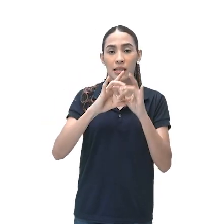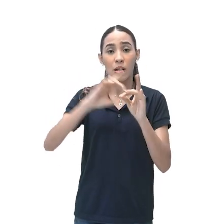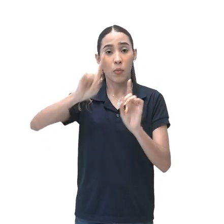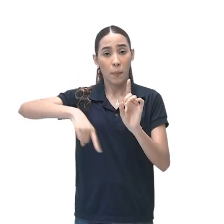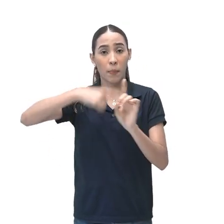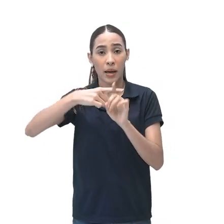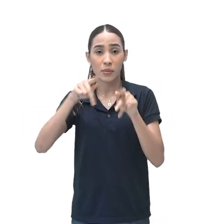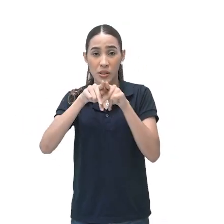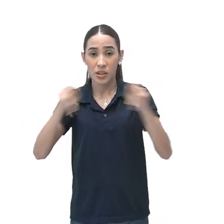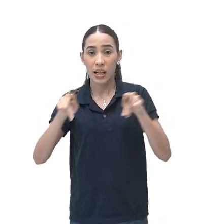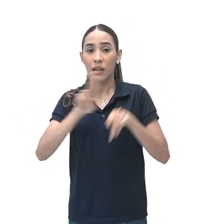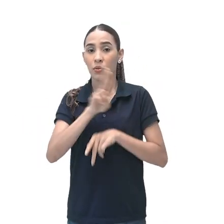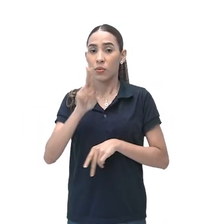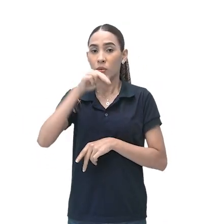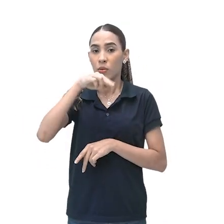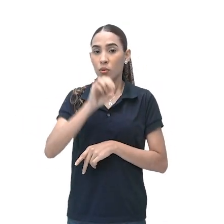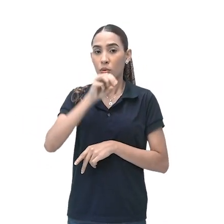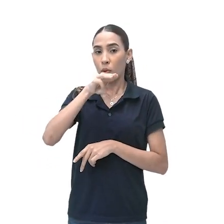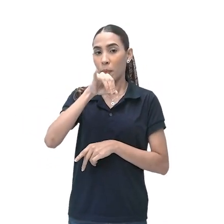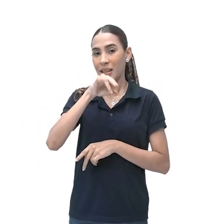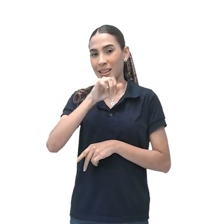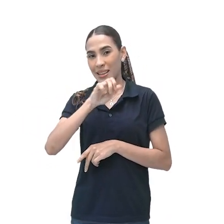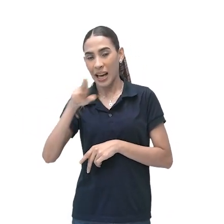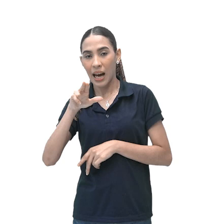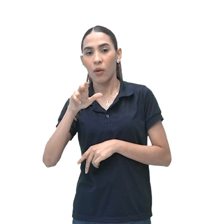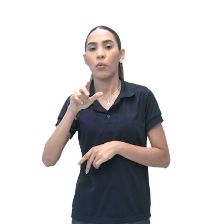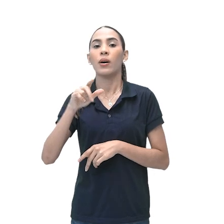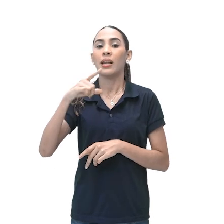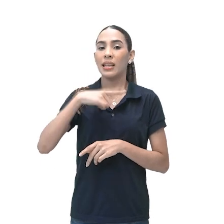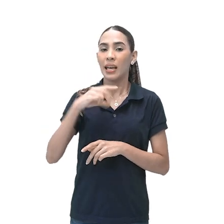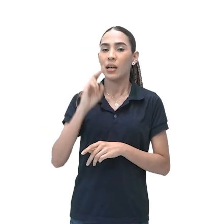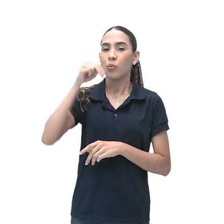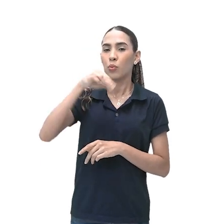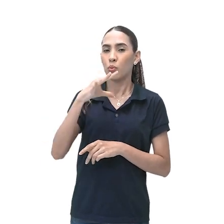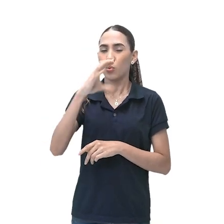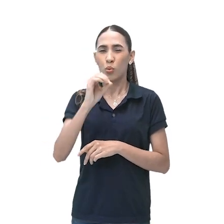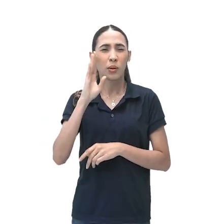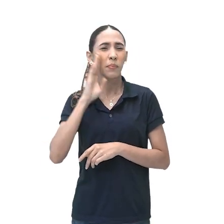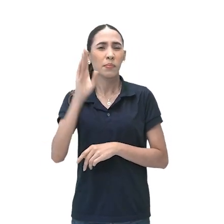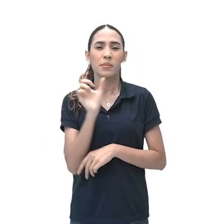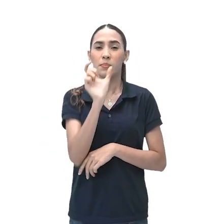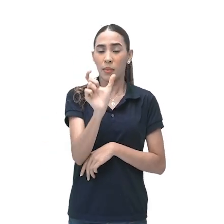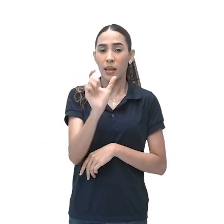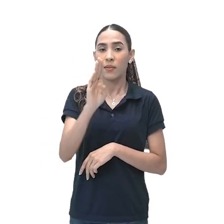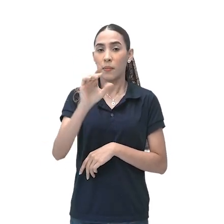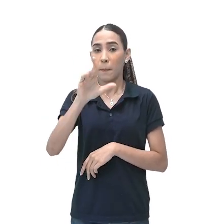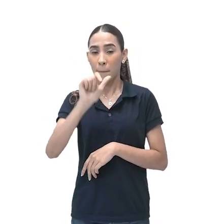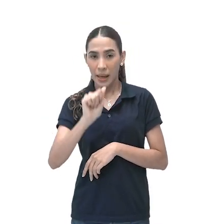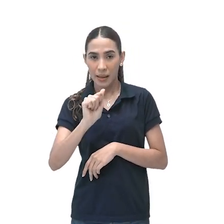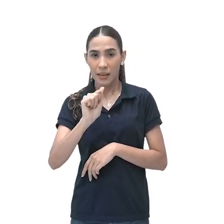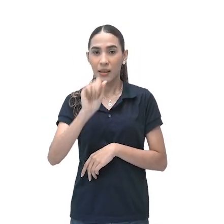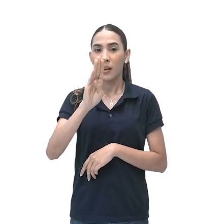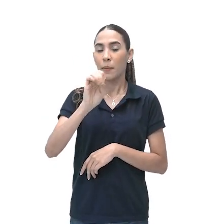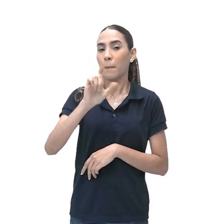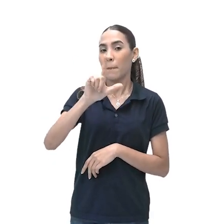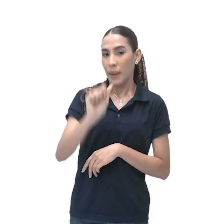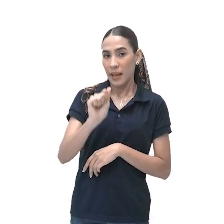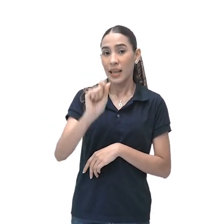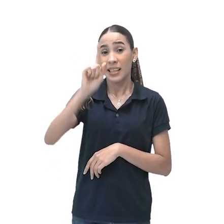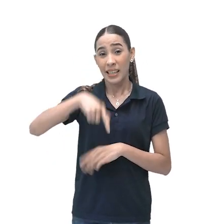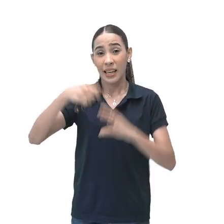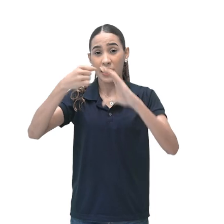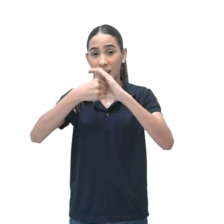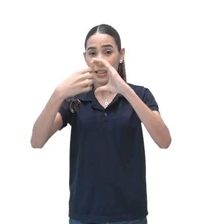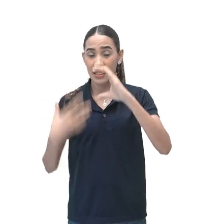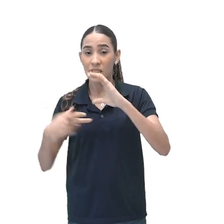predicado nominal, sendo que este predicado nominal possui como núcleo a palavra bela, que é o predicativo sujeito, a